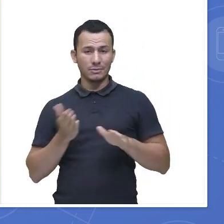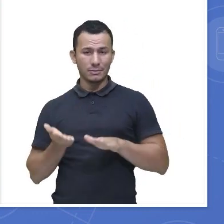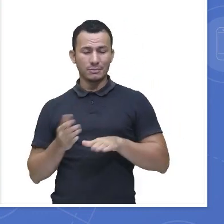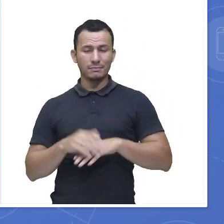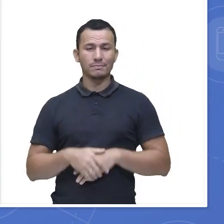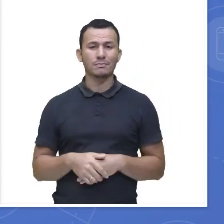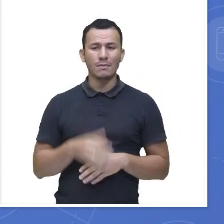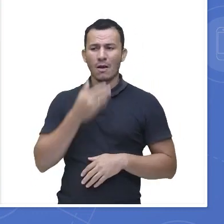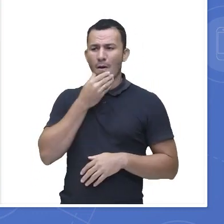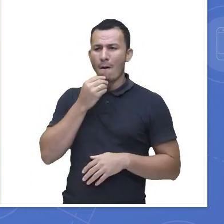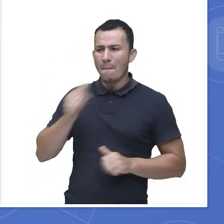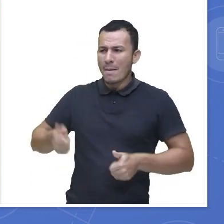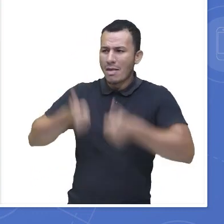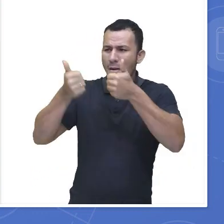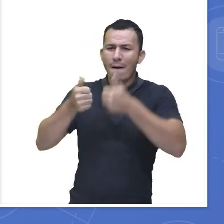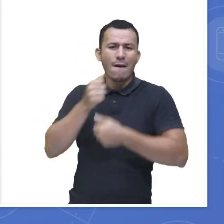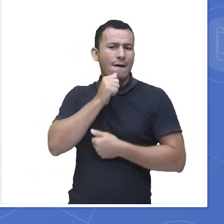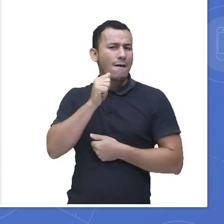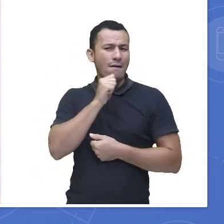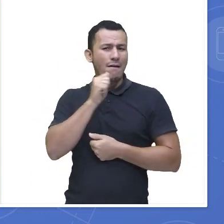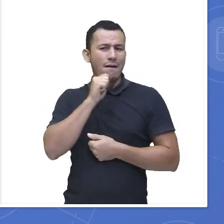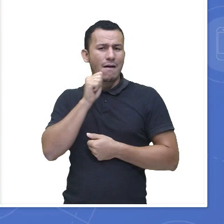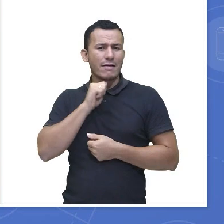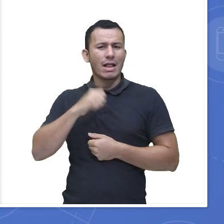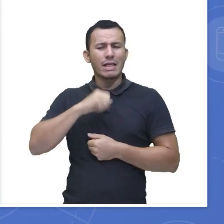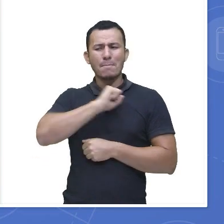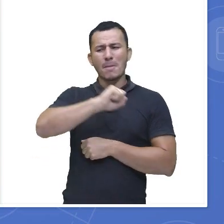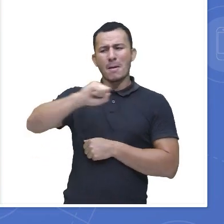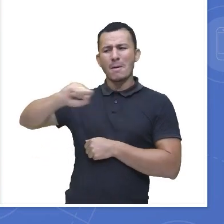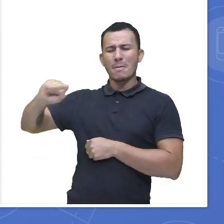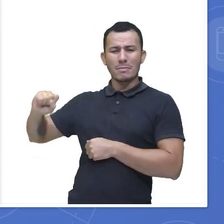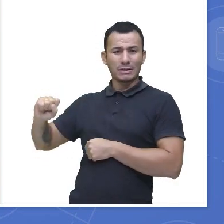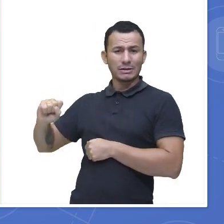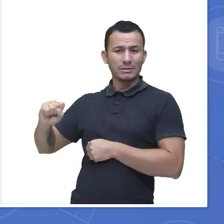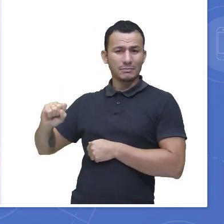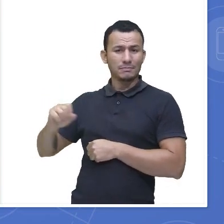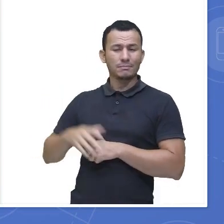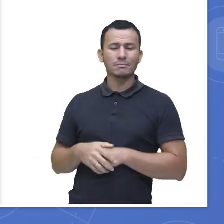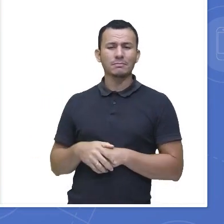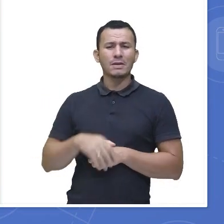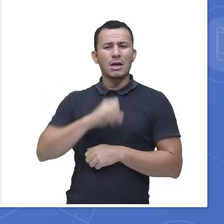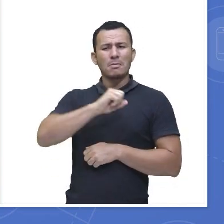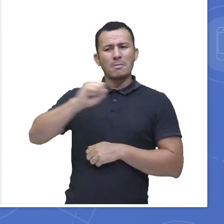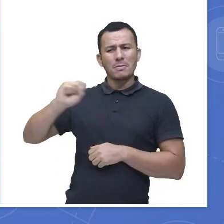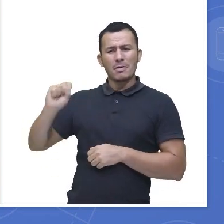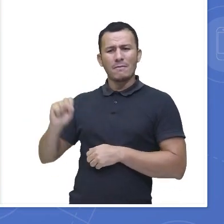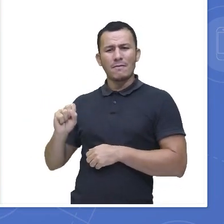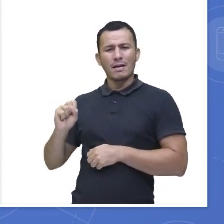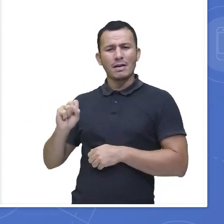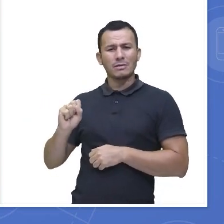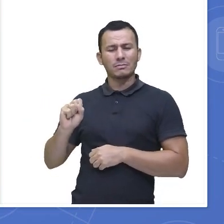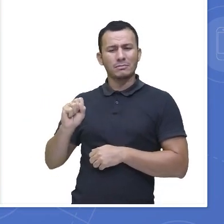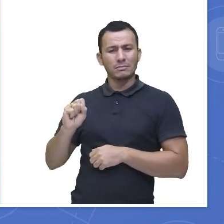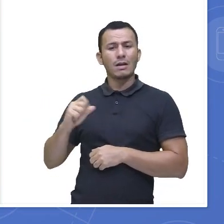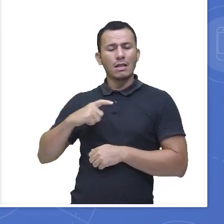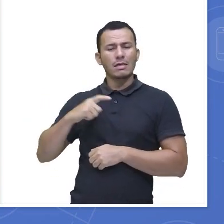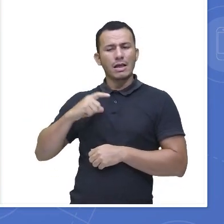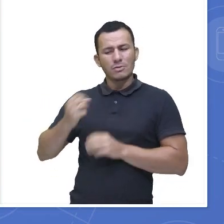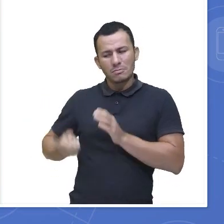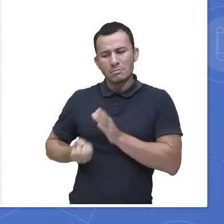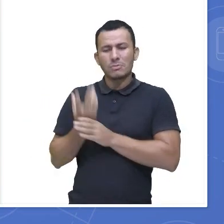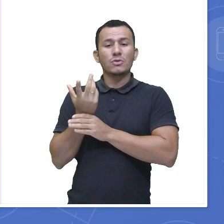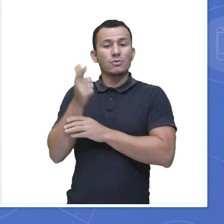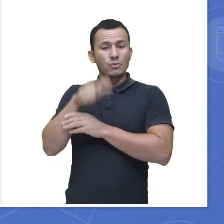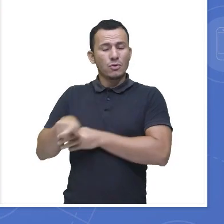homens não melhoraram e matam-se como percevejos. Os percevejos heróicos renascem.